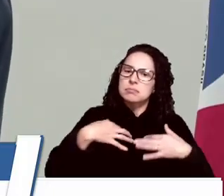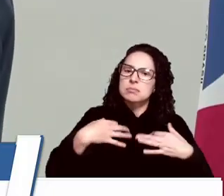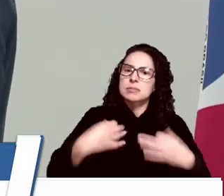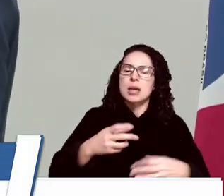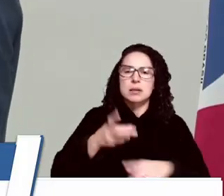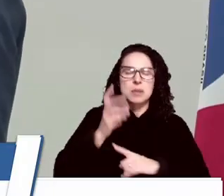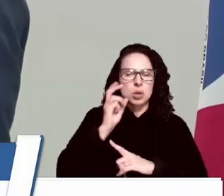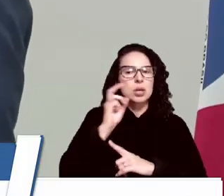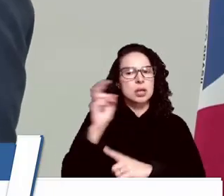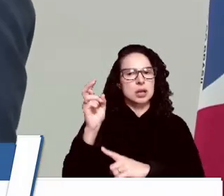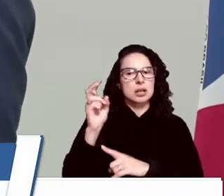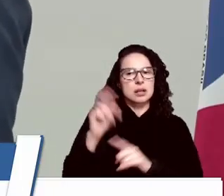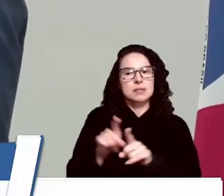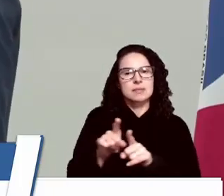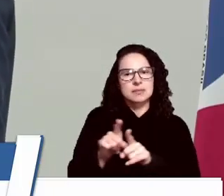inteligência.